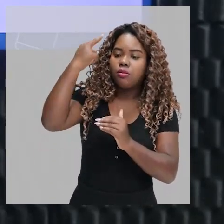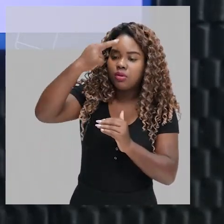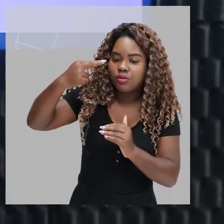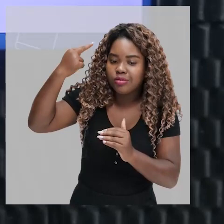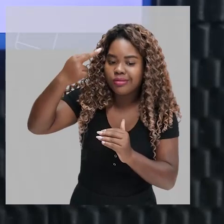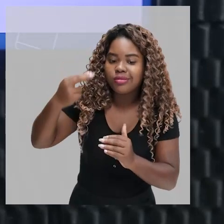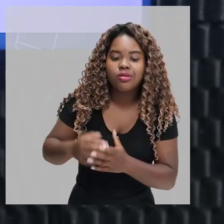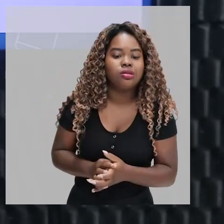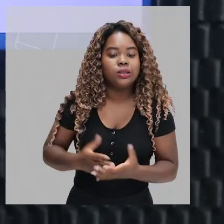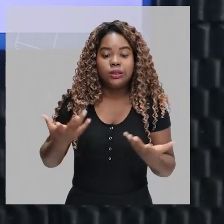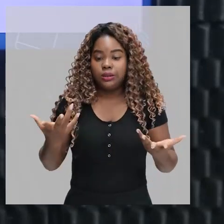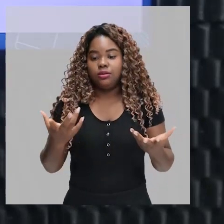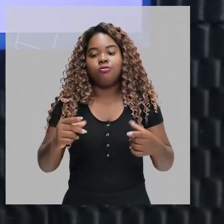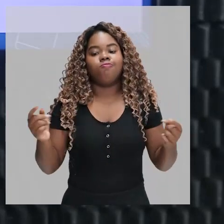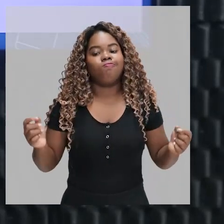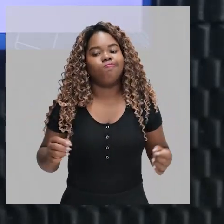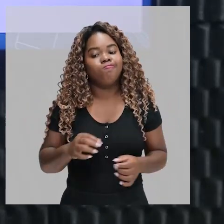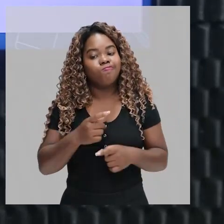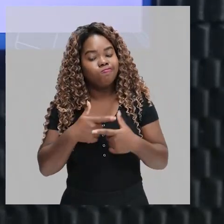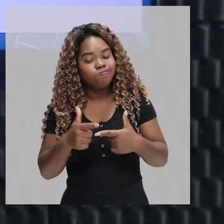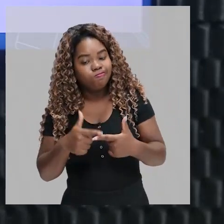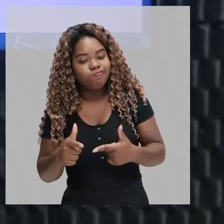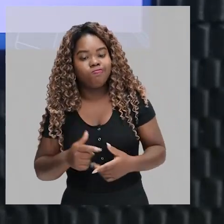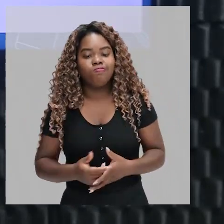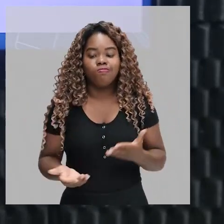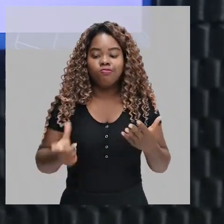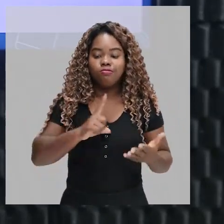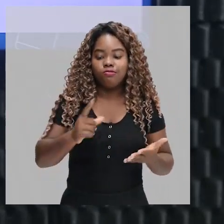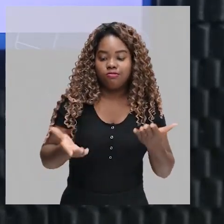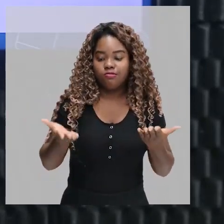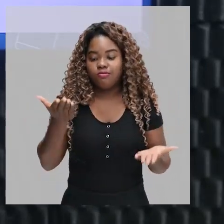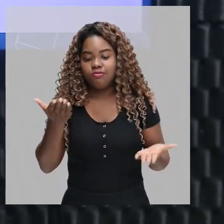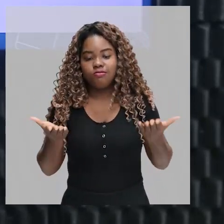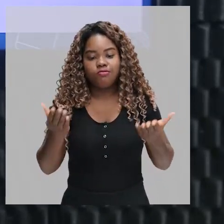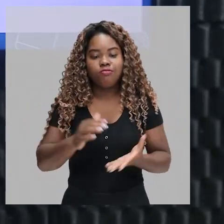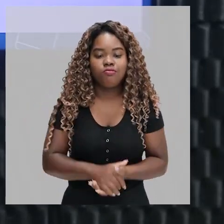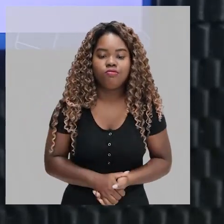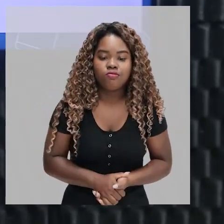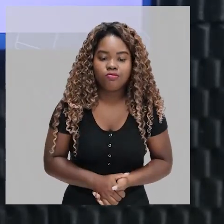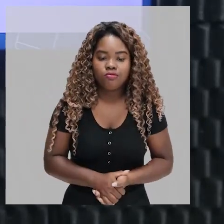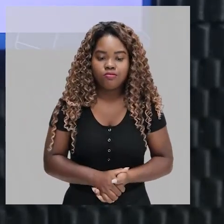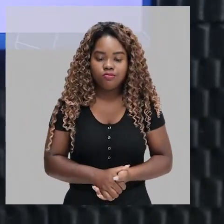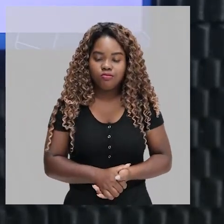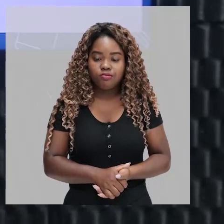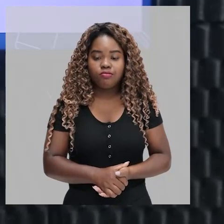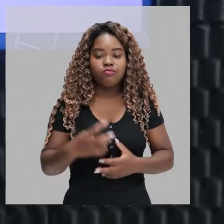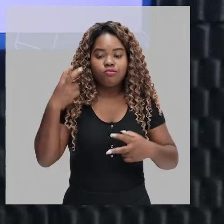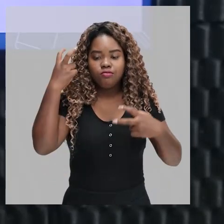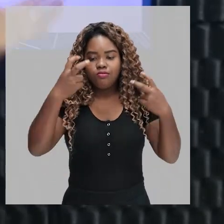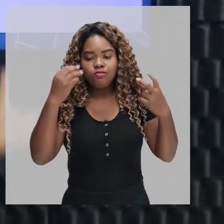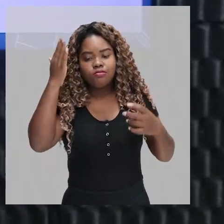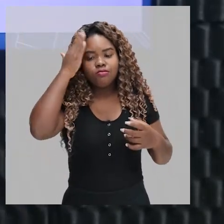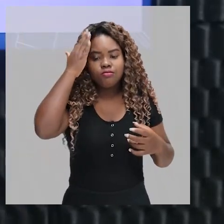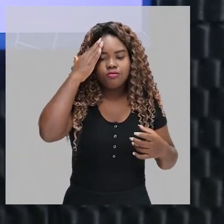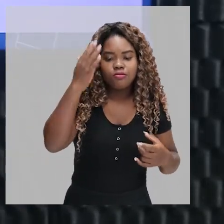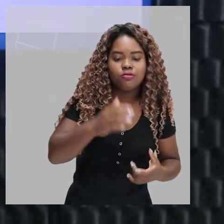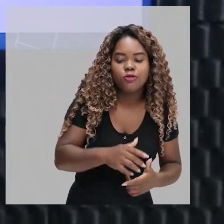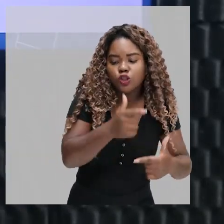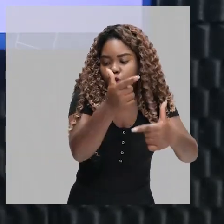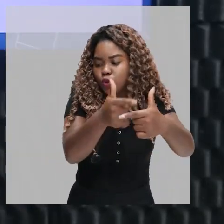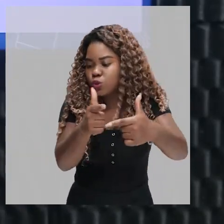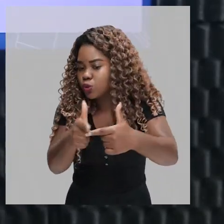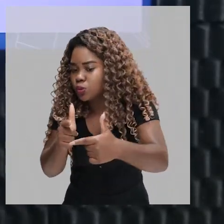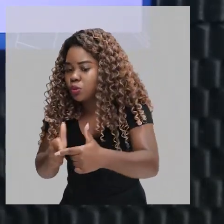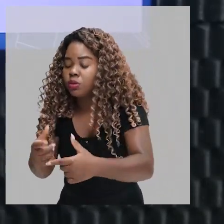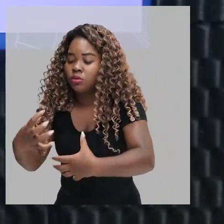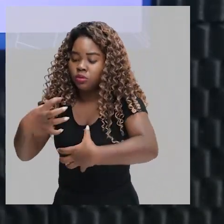pode esquecer o equilíbrio tá os românticos estavam preocupados em desvendar e entender o